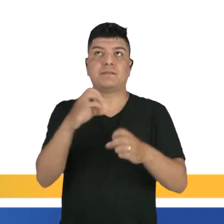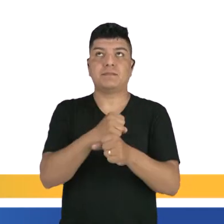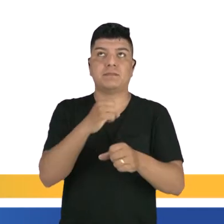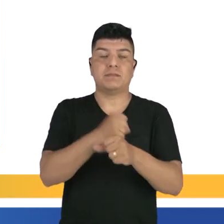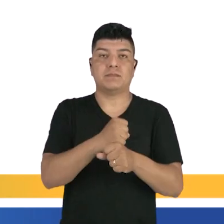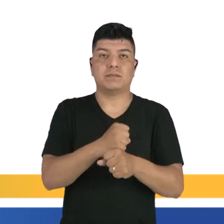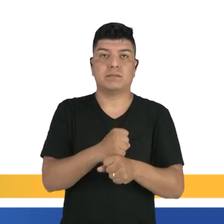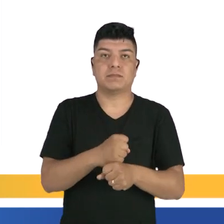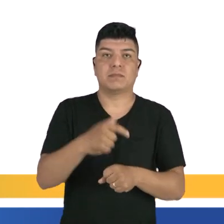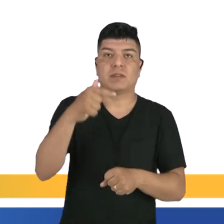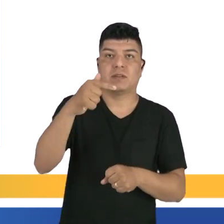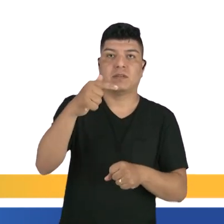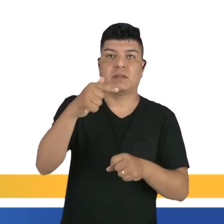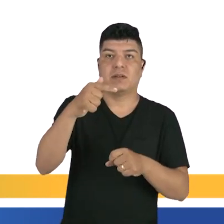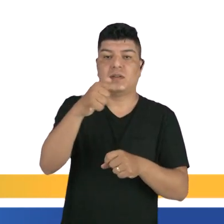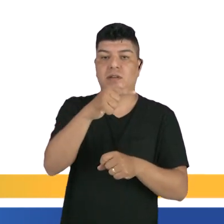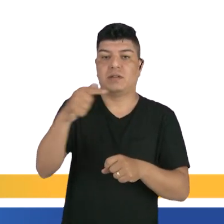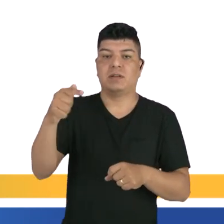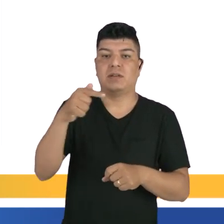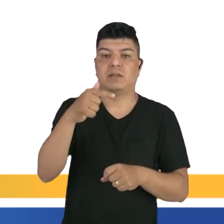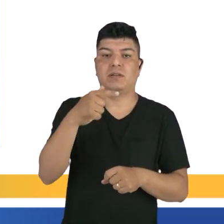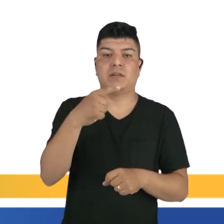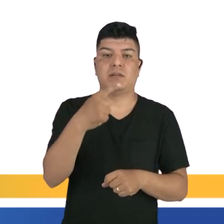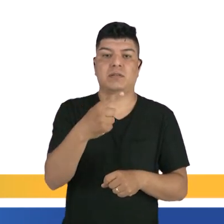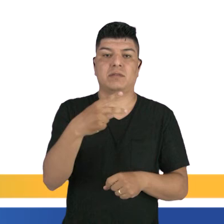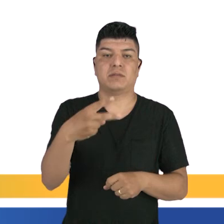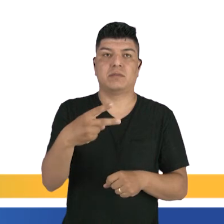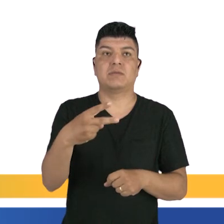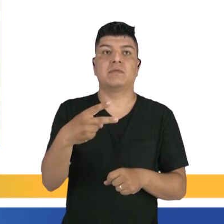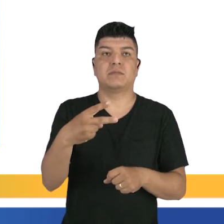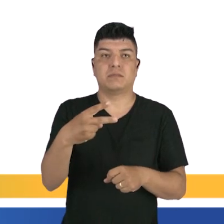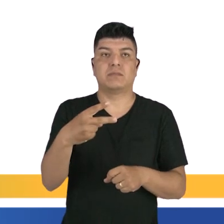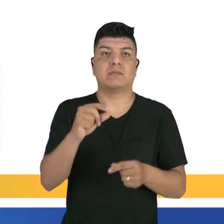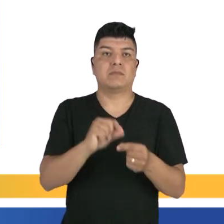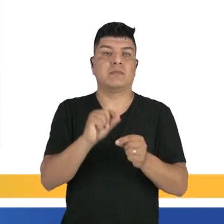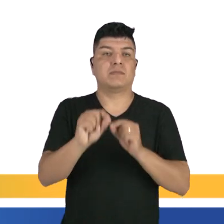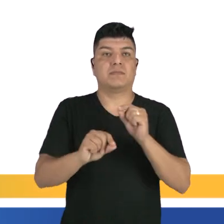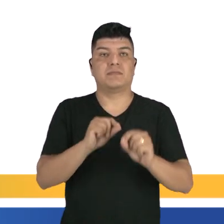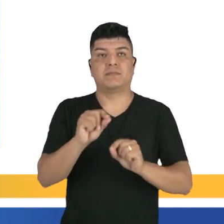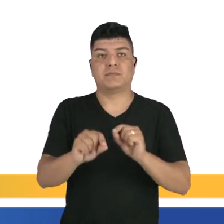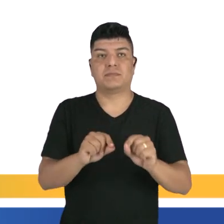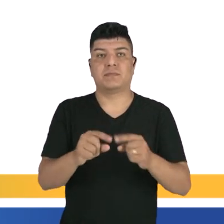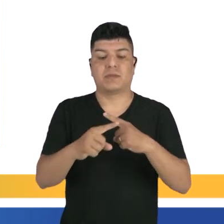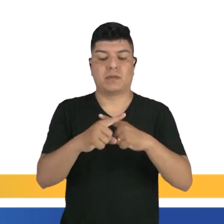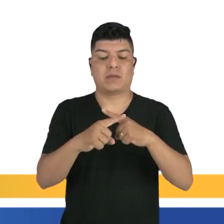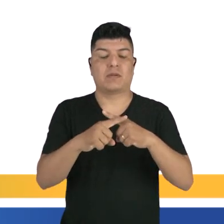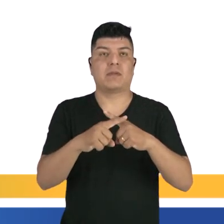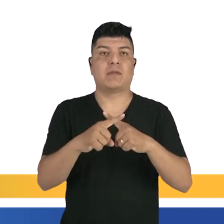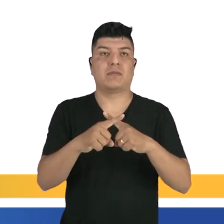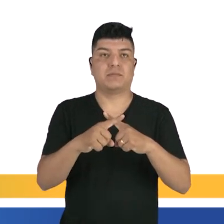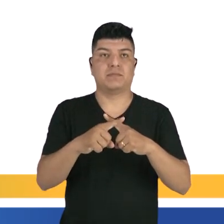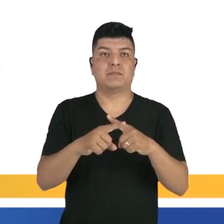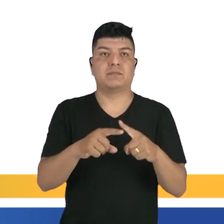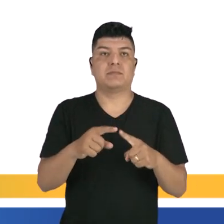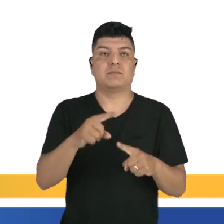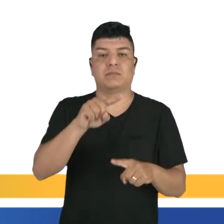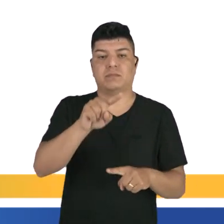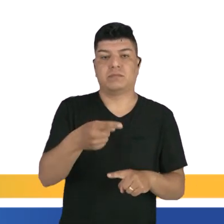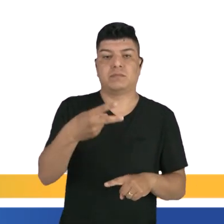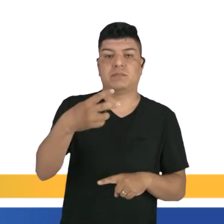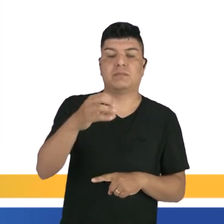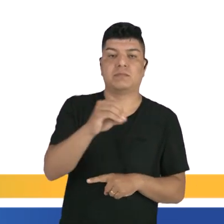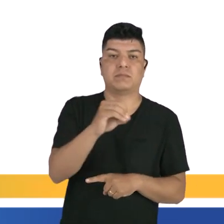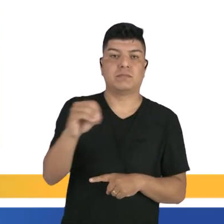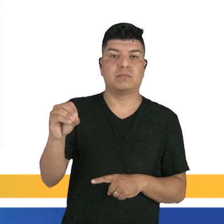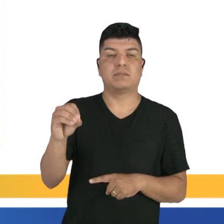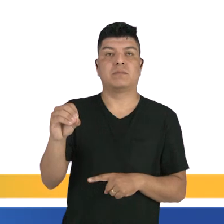calcular 7/12 de 1.200. Então, eu vou fazer o quê? Eu vou multiplicar o 1.200,